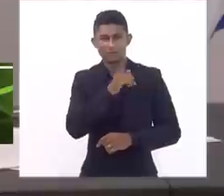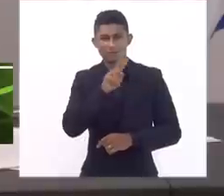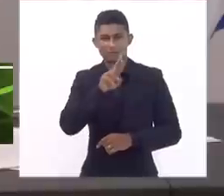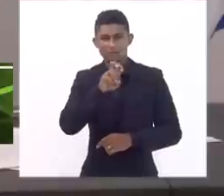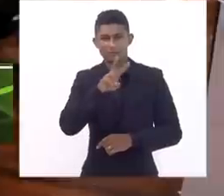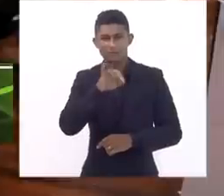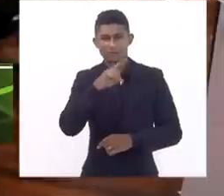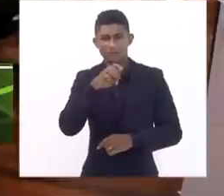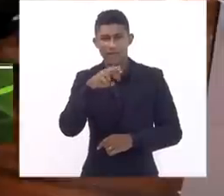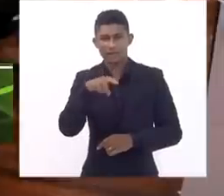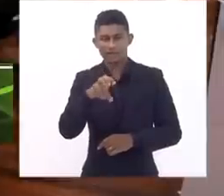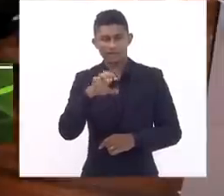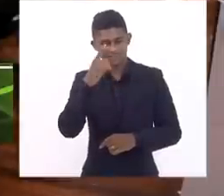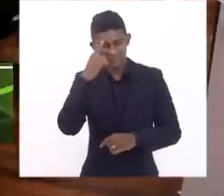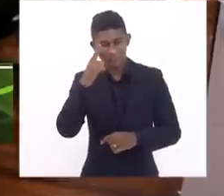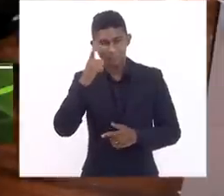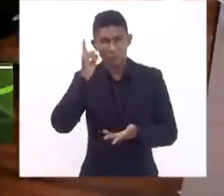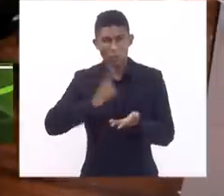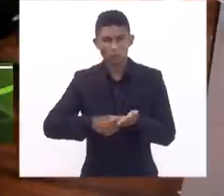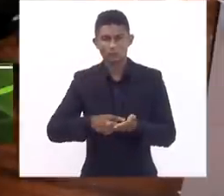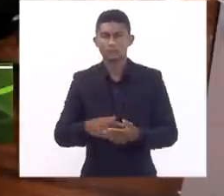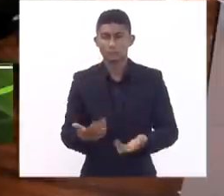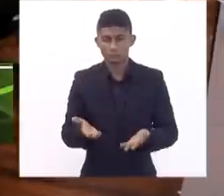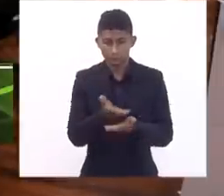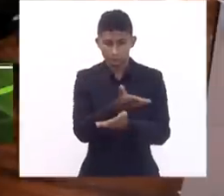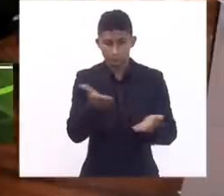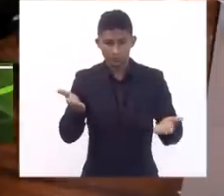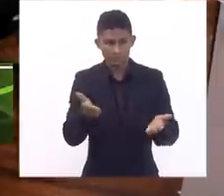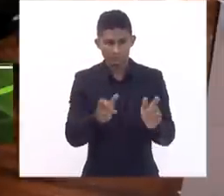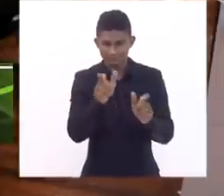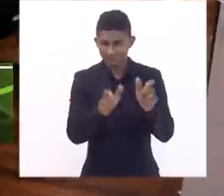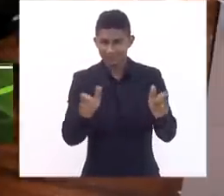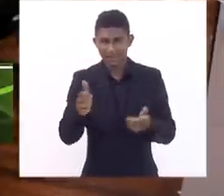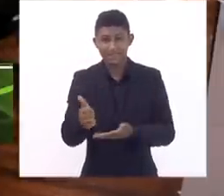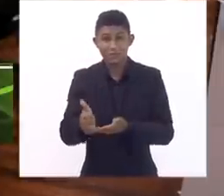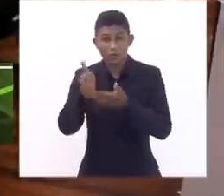gestores. Atenção, assessoria, retirada do quinto.